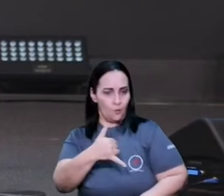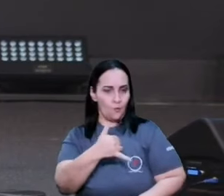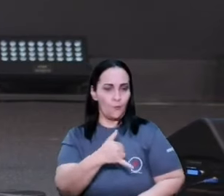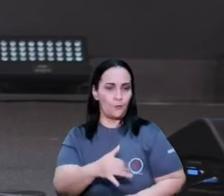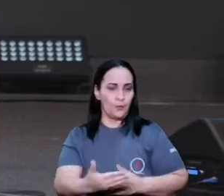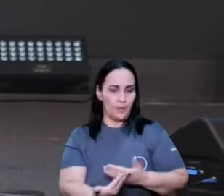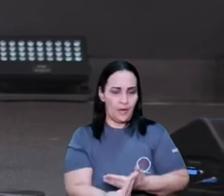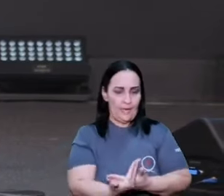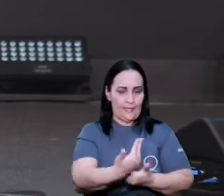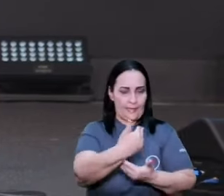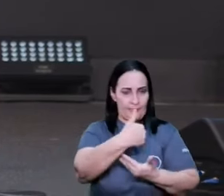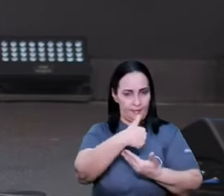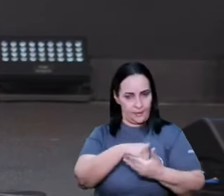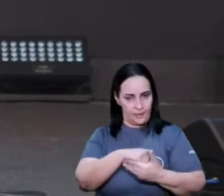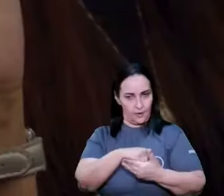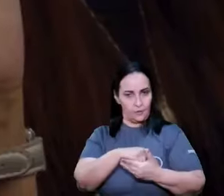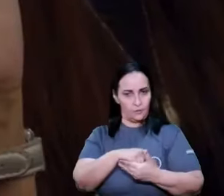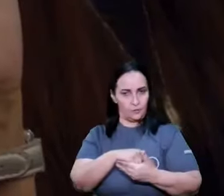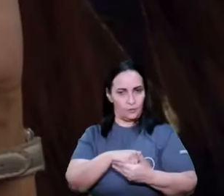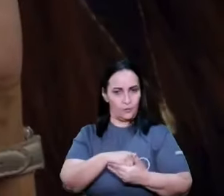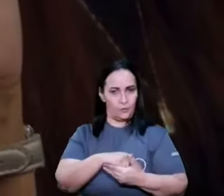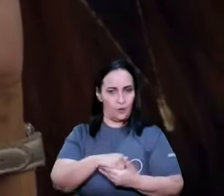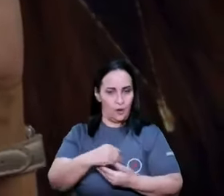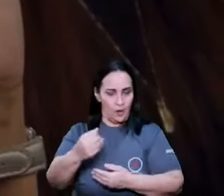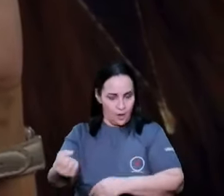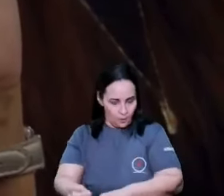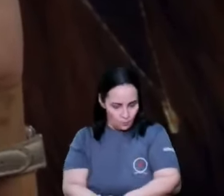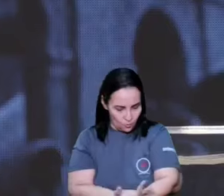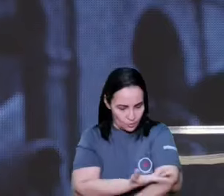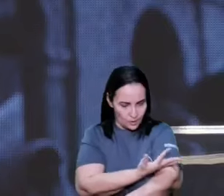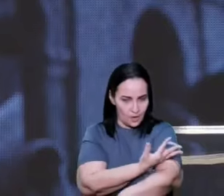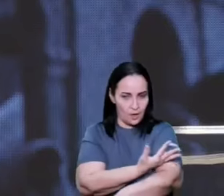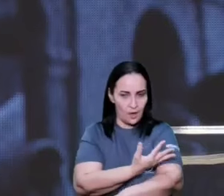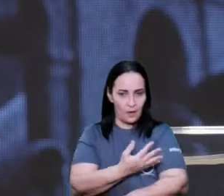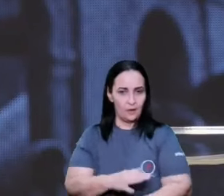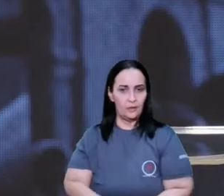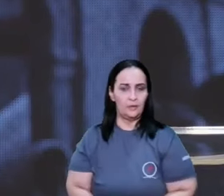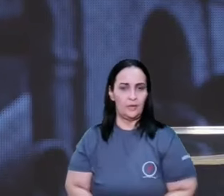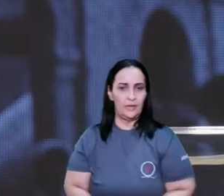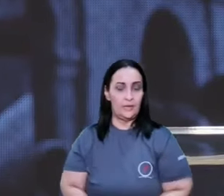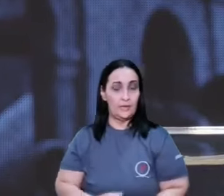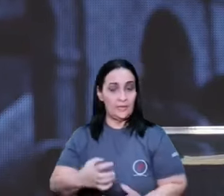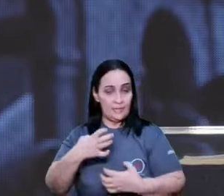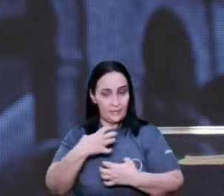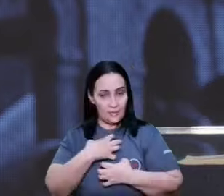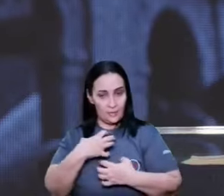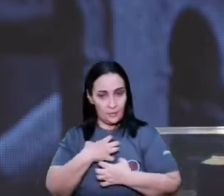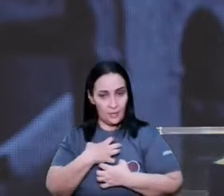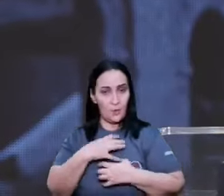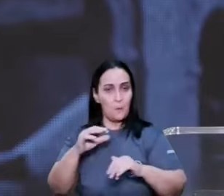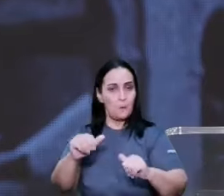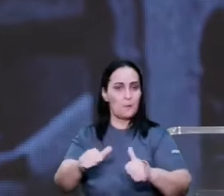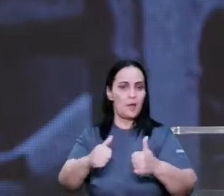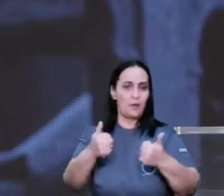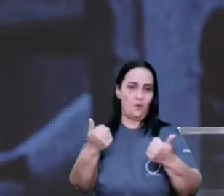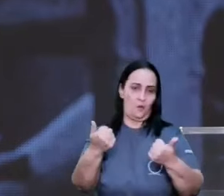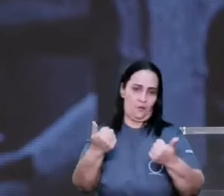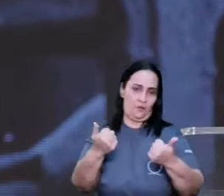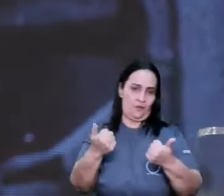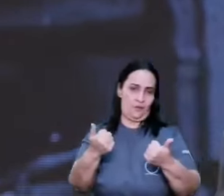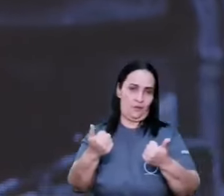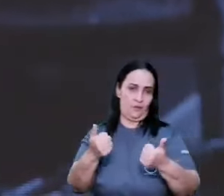hoje aqui e você vai sair daqui dizendo Estou me sentindo mais leve mais leve é justamente isso que vai